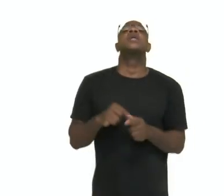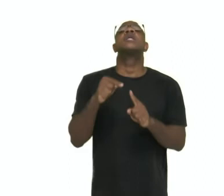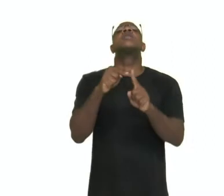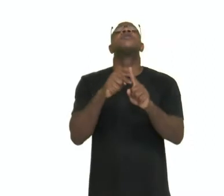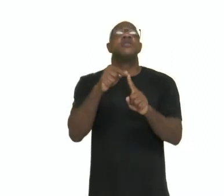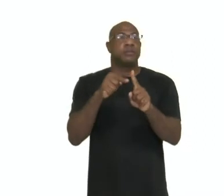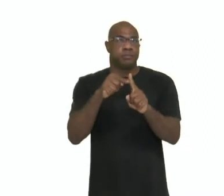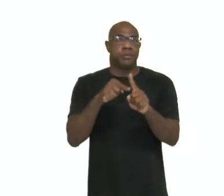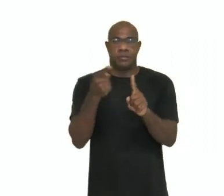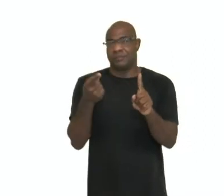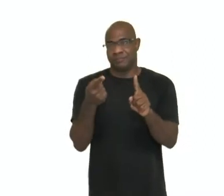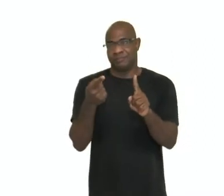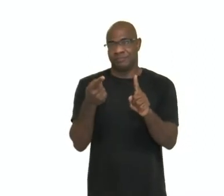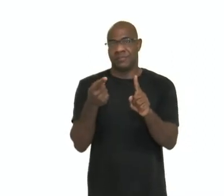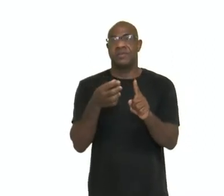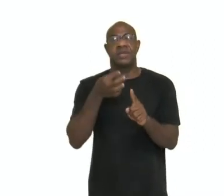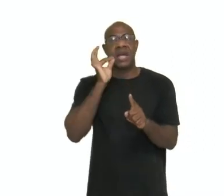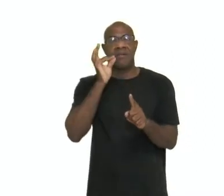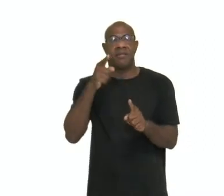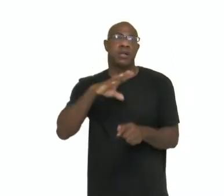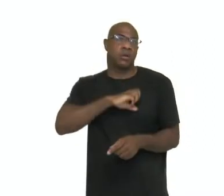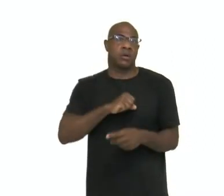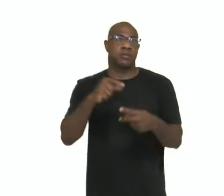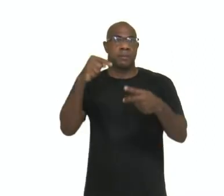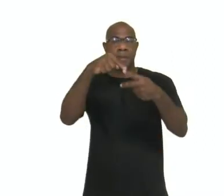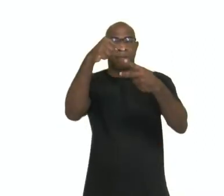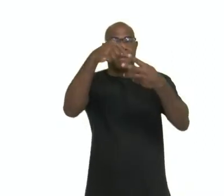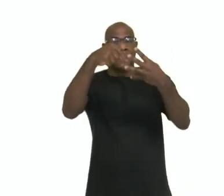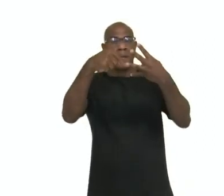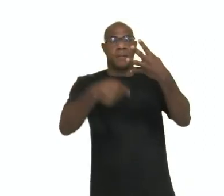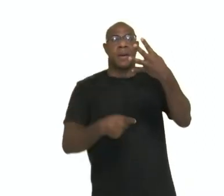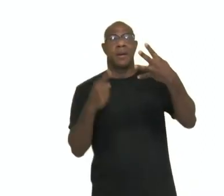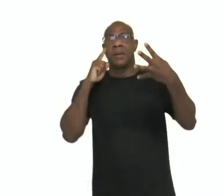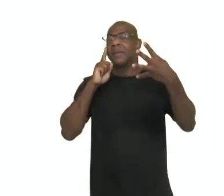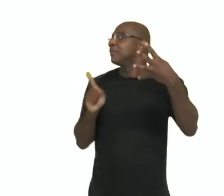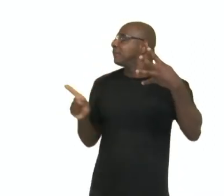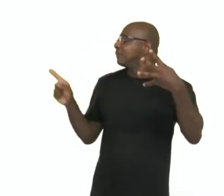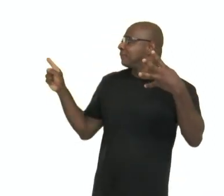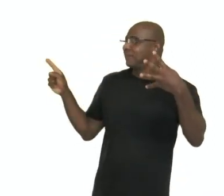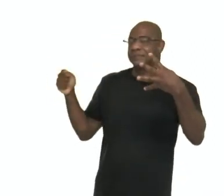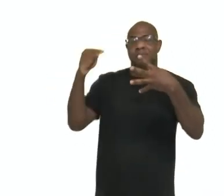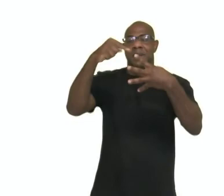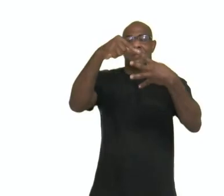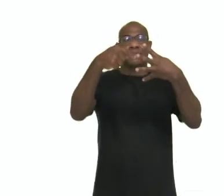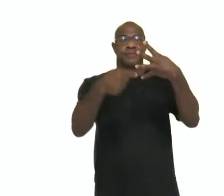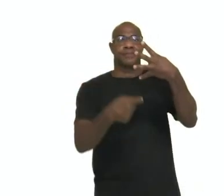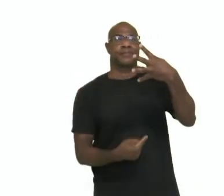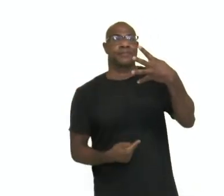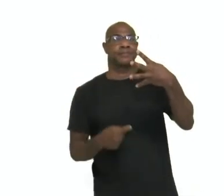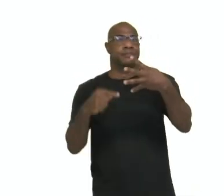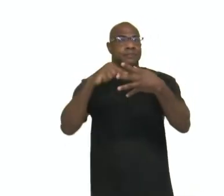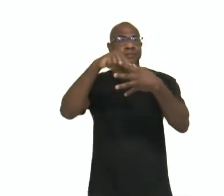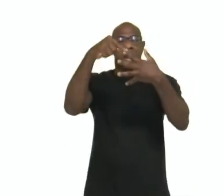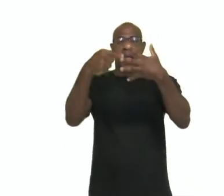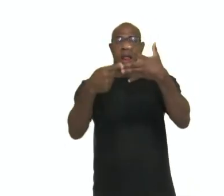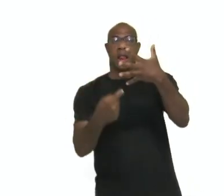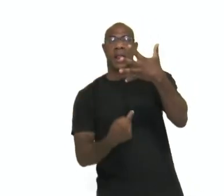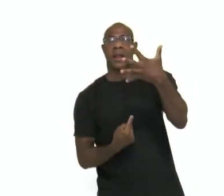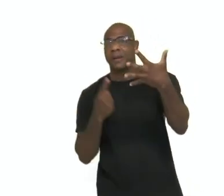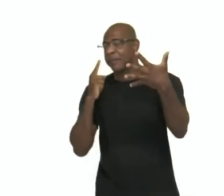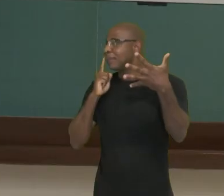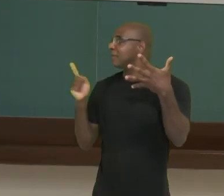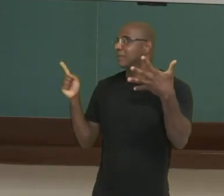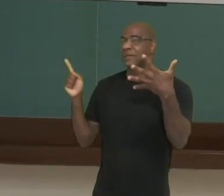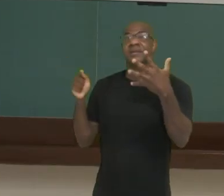O coado, o expresso, o cappuccino, o mocha, o latte macchiato ou